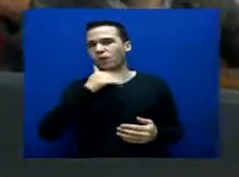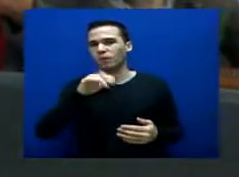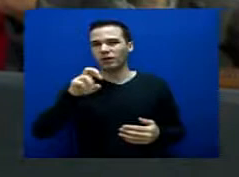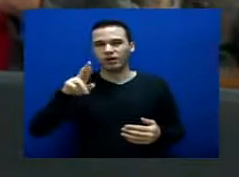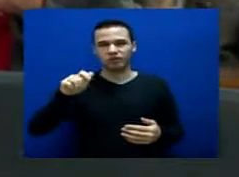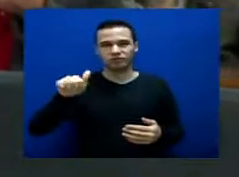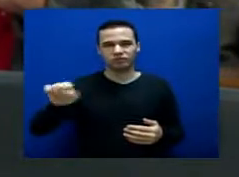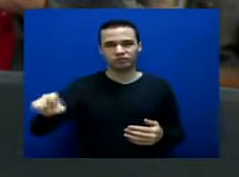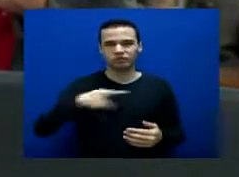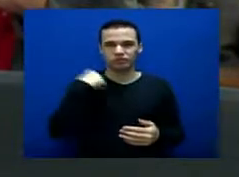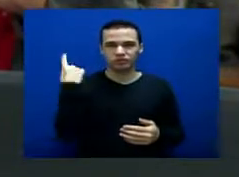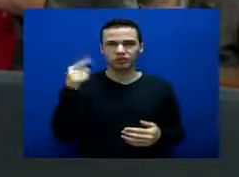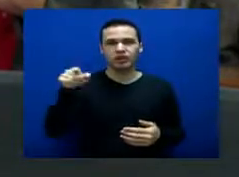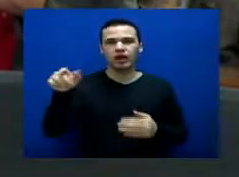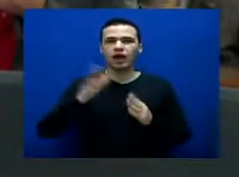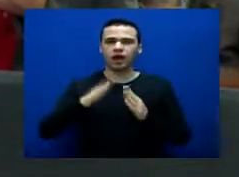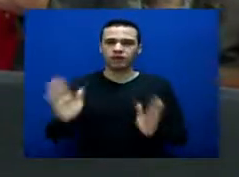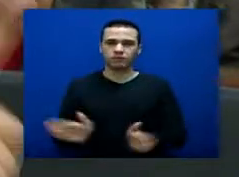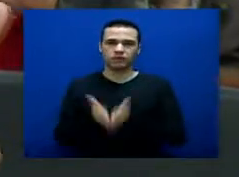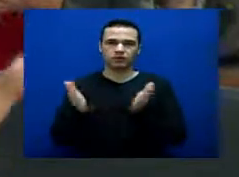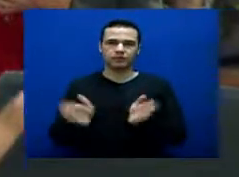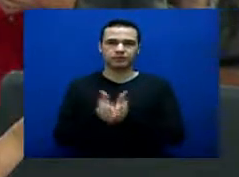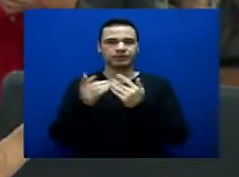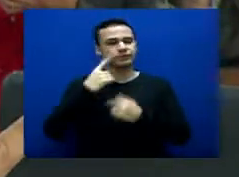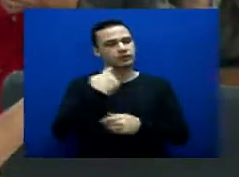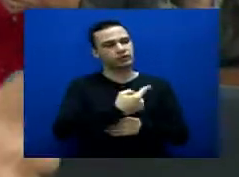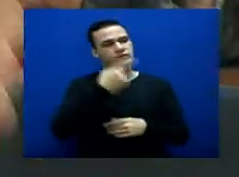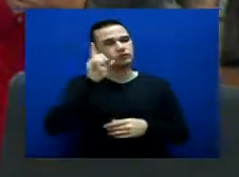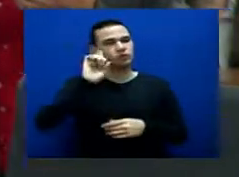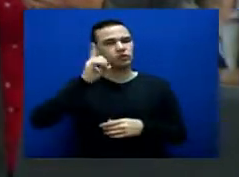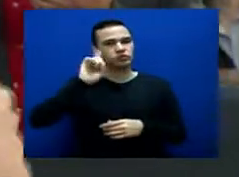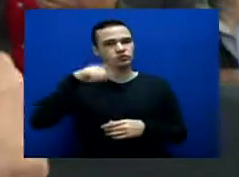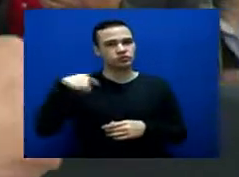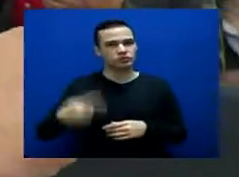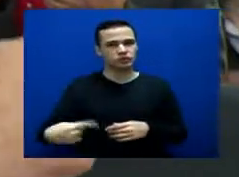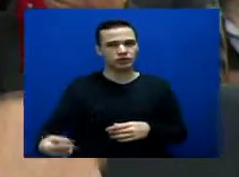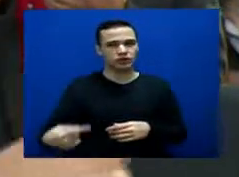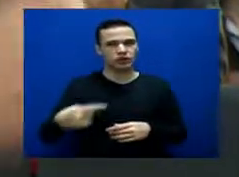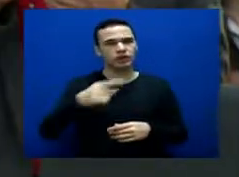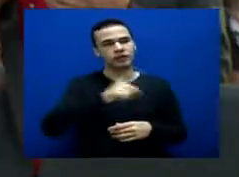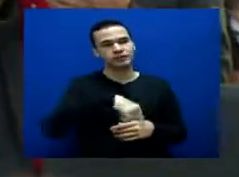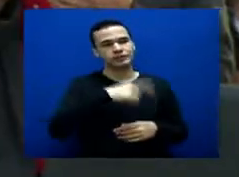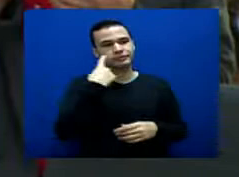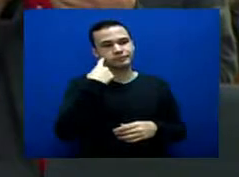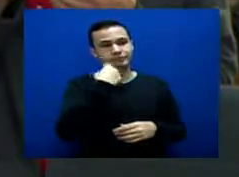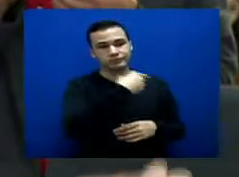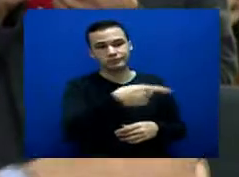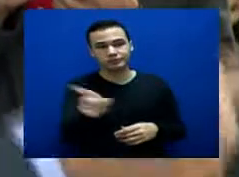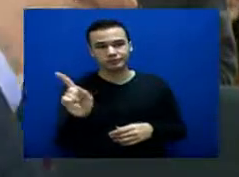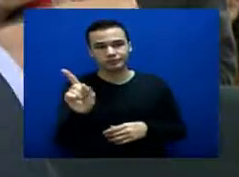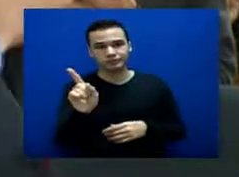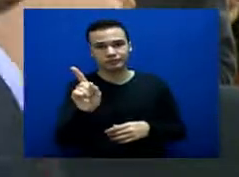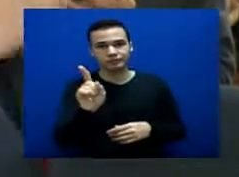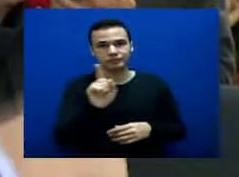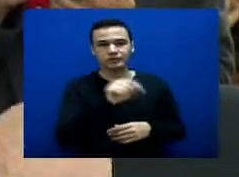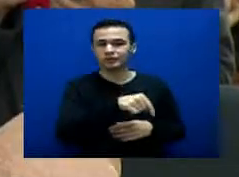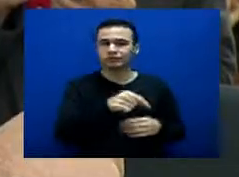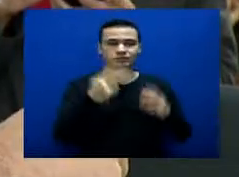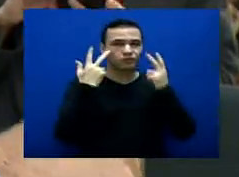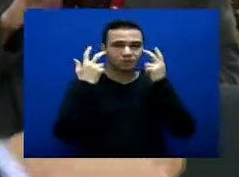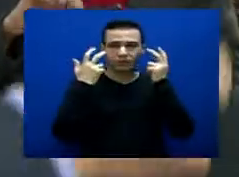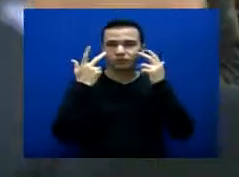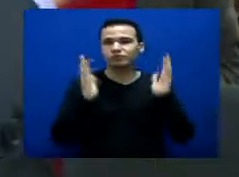Carlos, nós que moramos na periferia vimos todos os dias. Para nós é, infelizmente, do